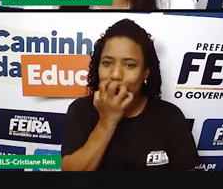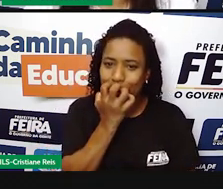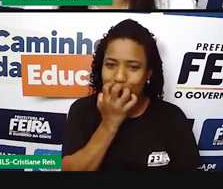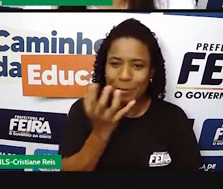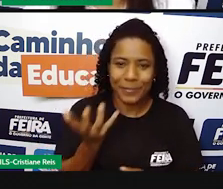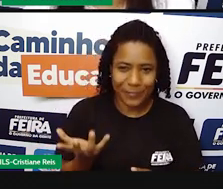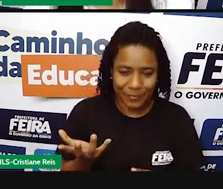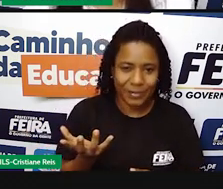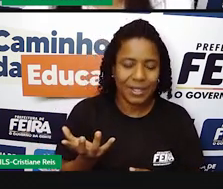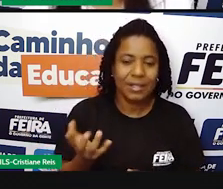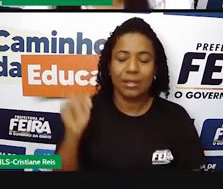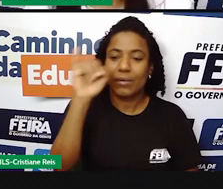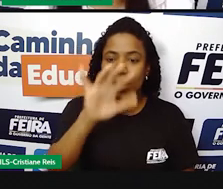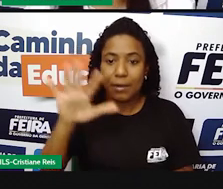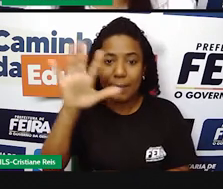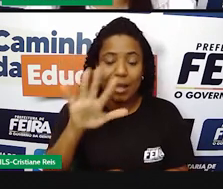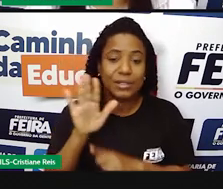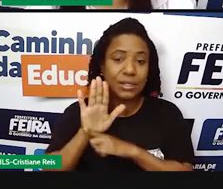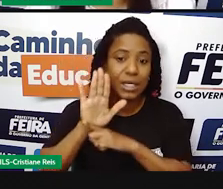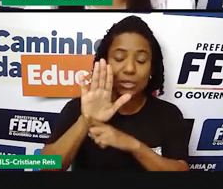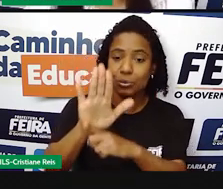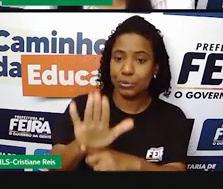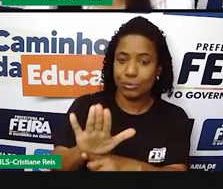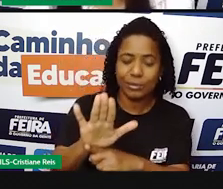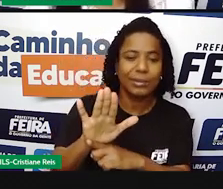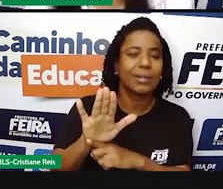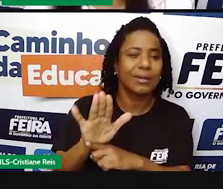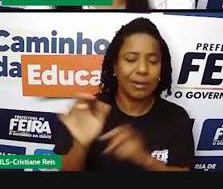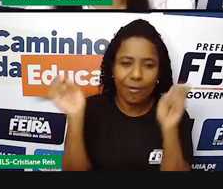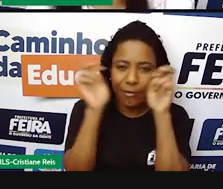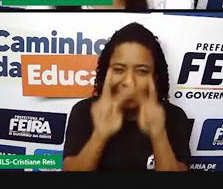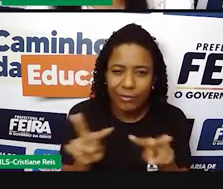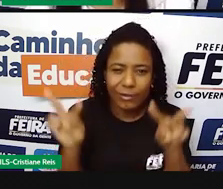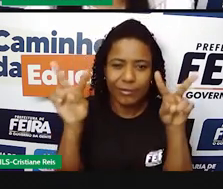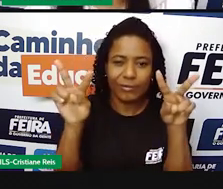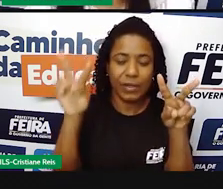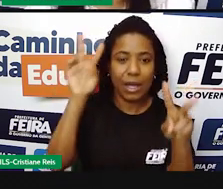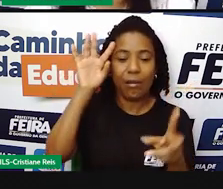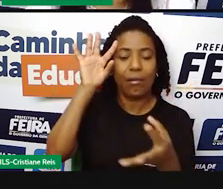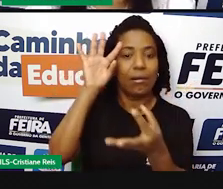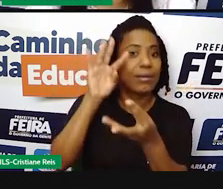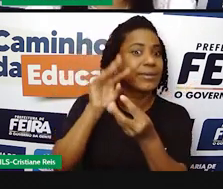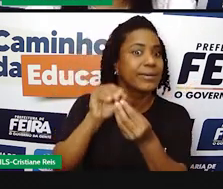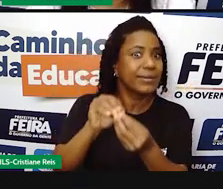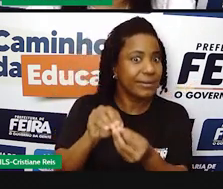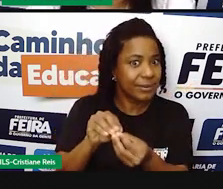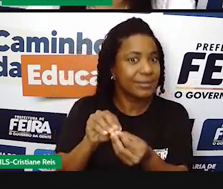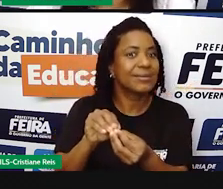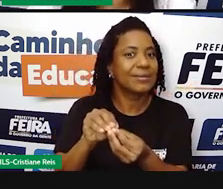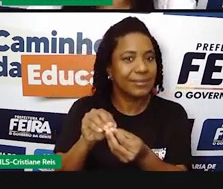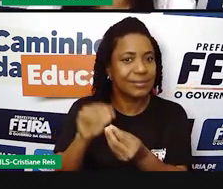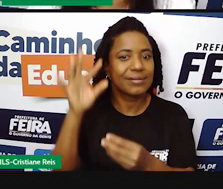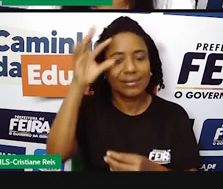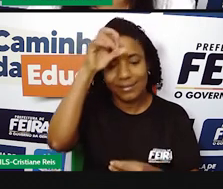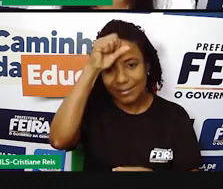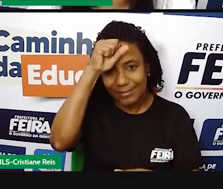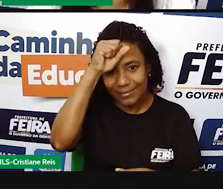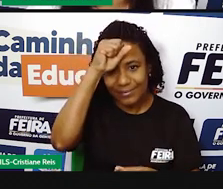imagem serve para ilustrar, né? Para complementar a informação trazida pelo texto.